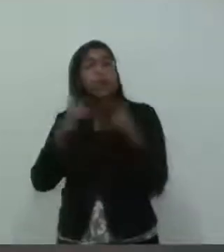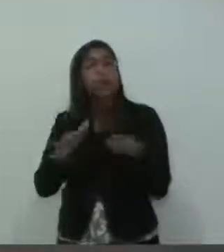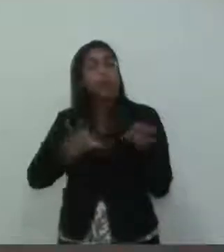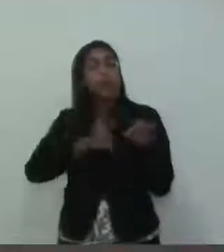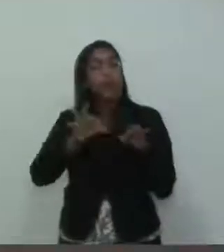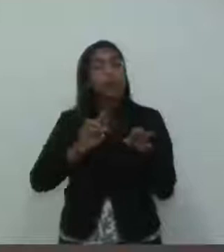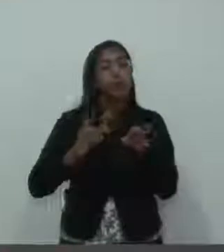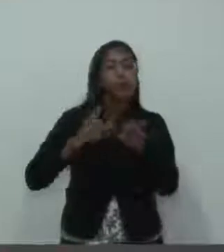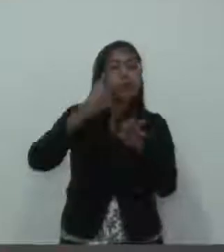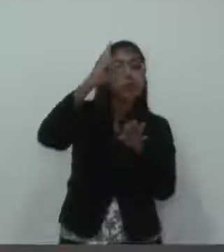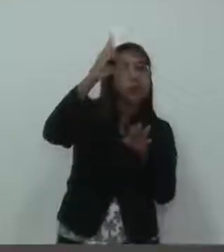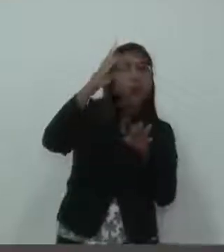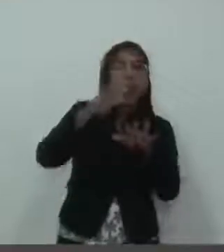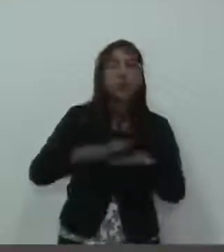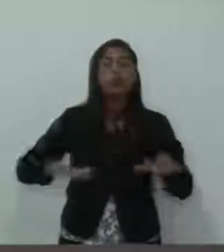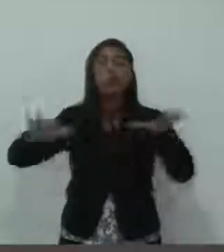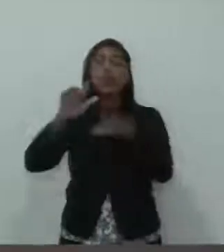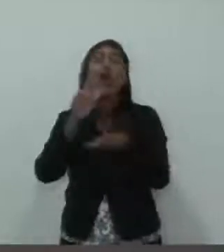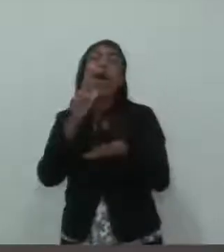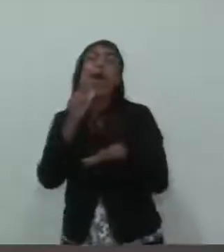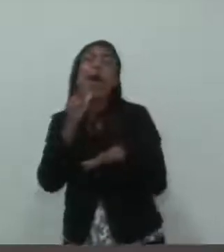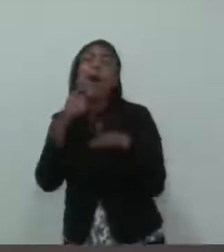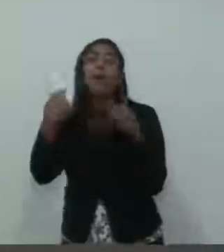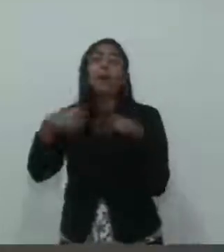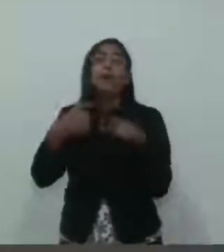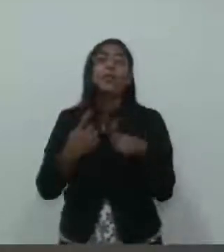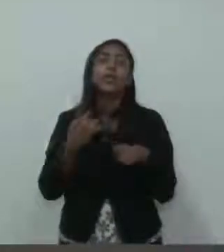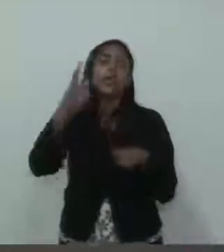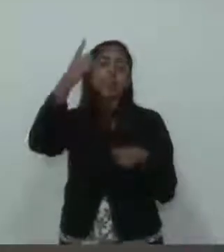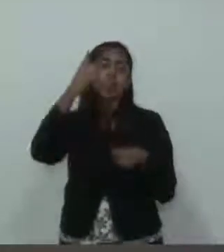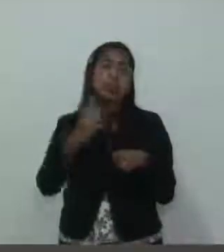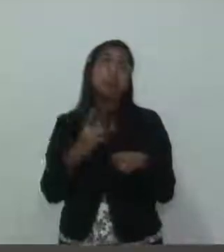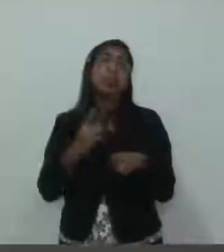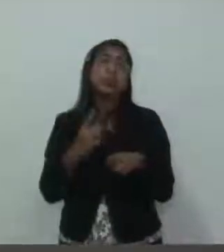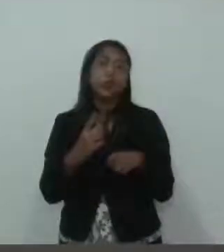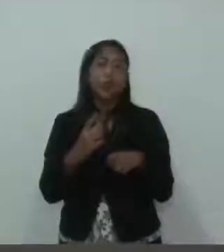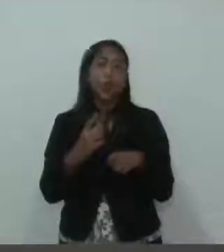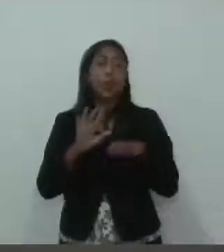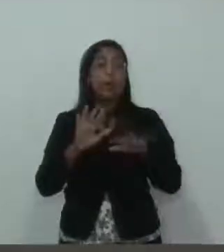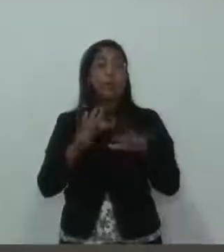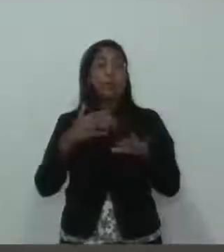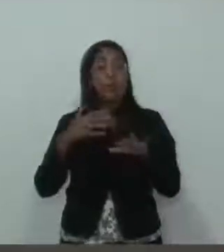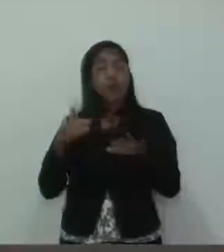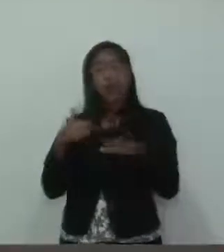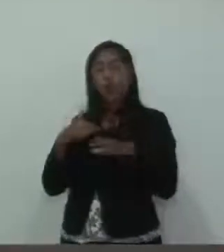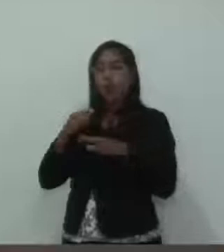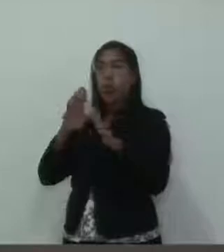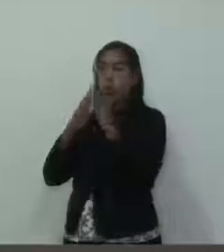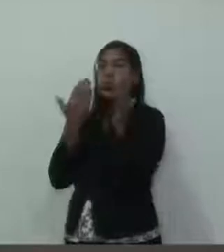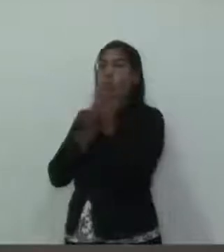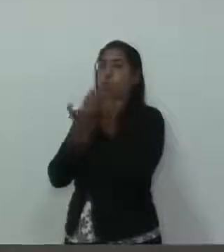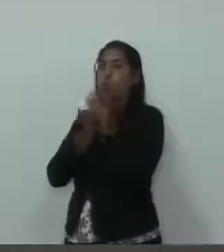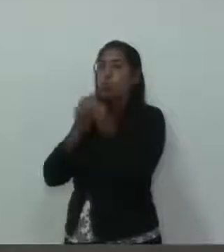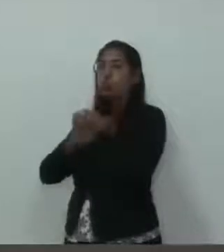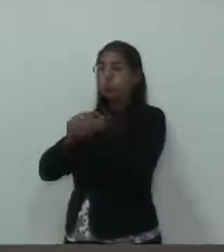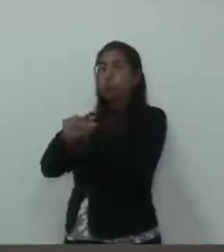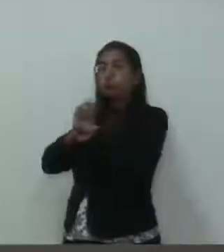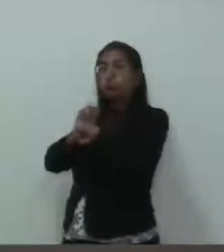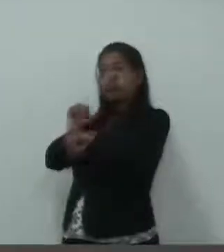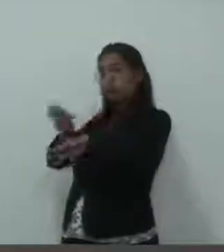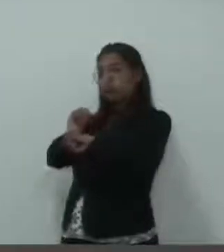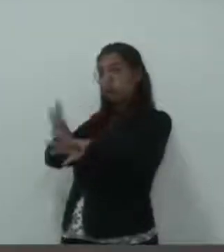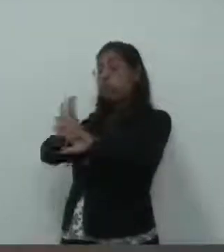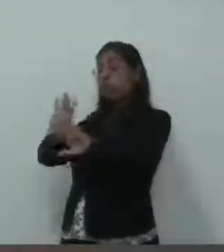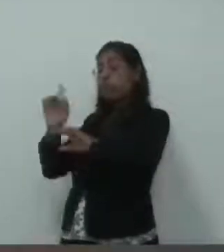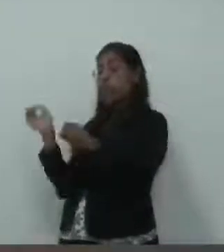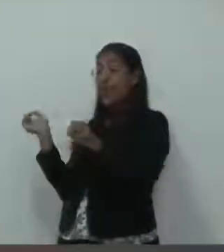Não é um dia que eu dou aula à noite também, mas começando às 18h30 eu consigo participar do início, e eu acho que é uma